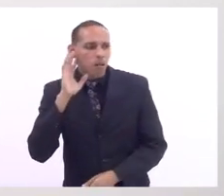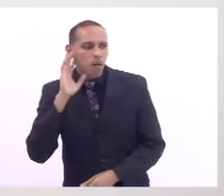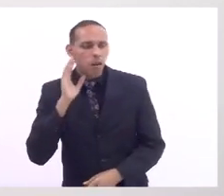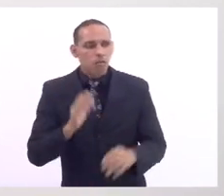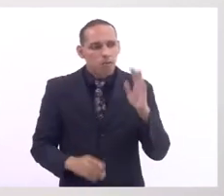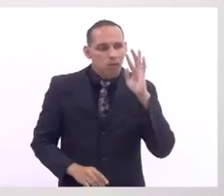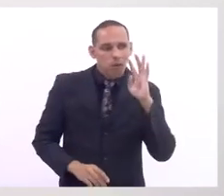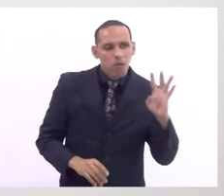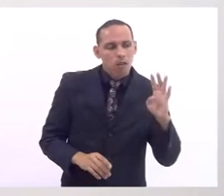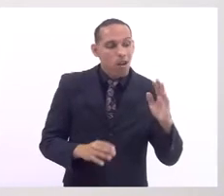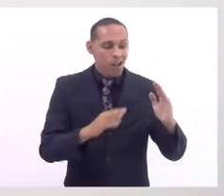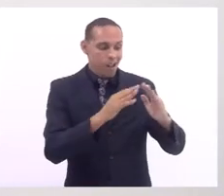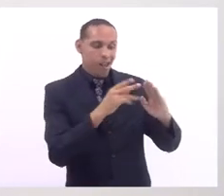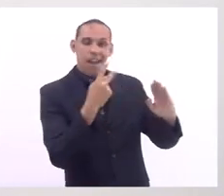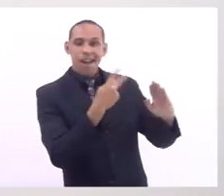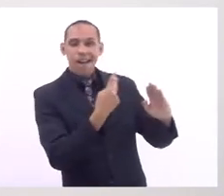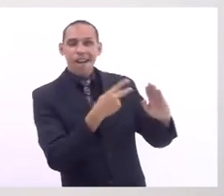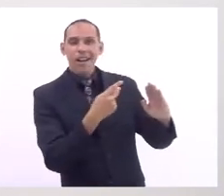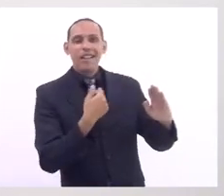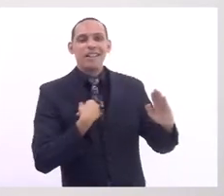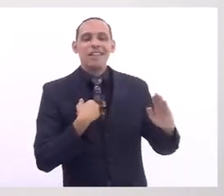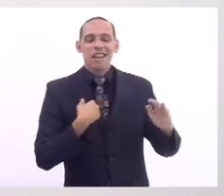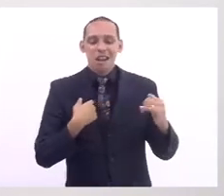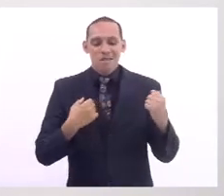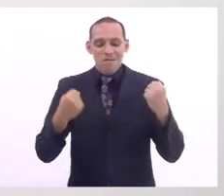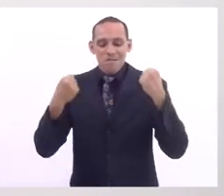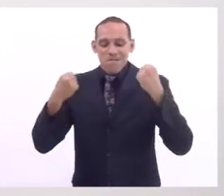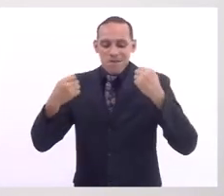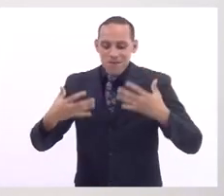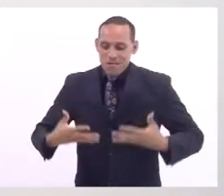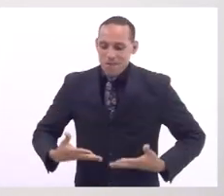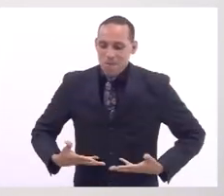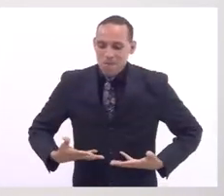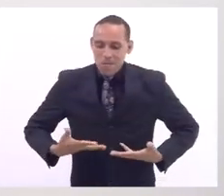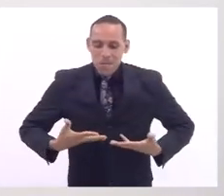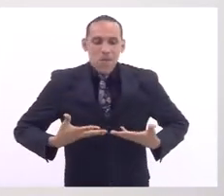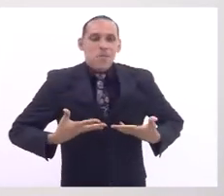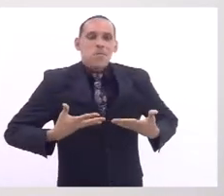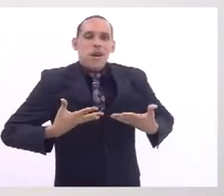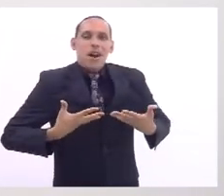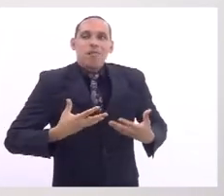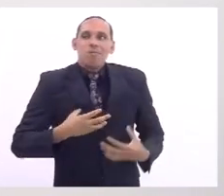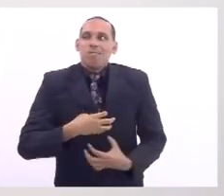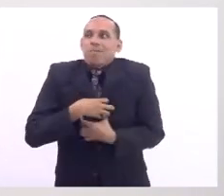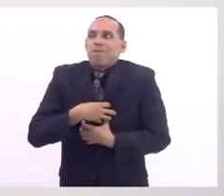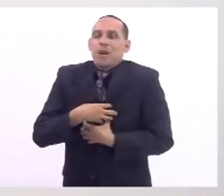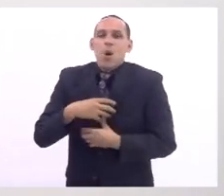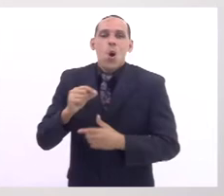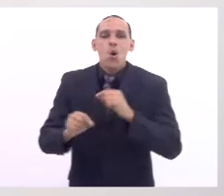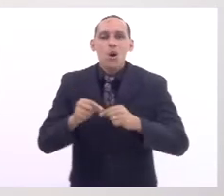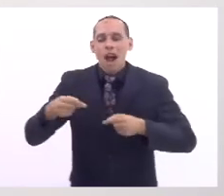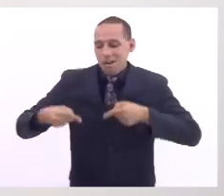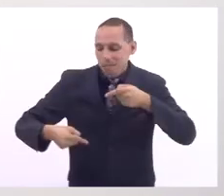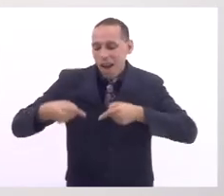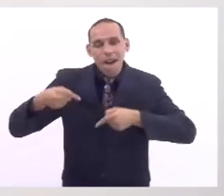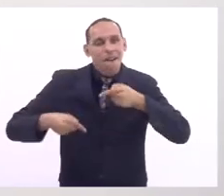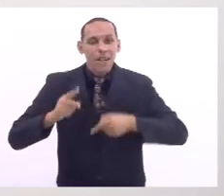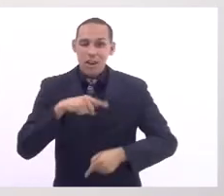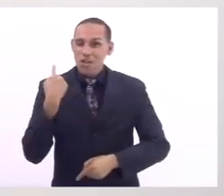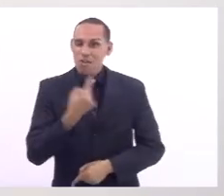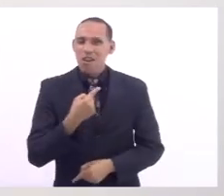representação da casa Fluminense eu saio daqui mais fortalecida e no sentimento de que os nossos desafios